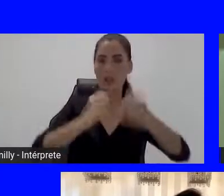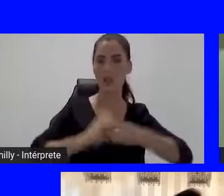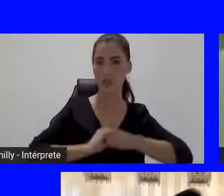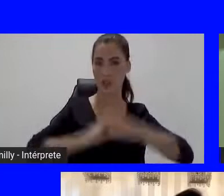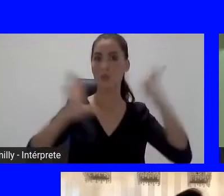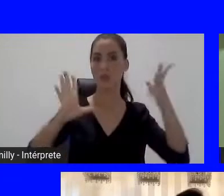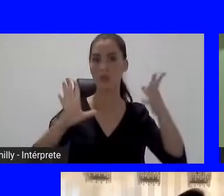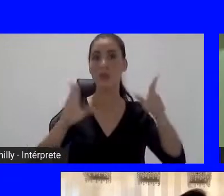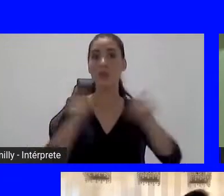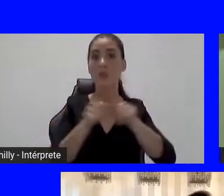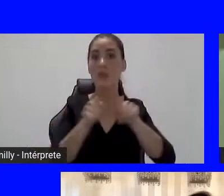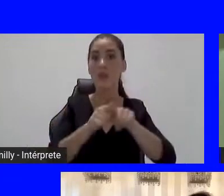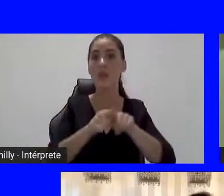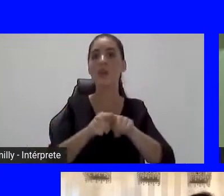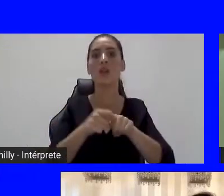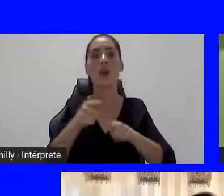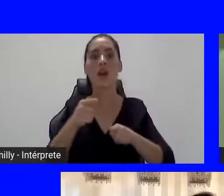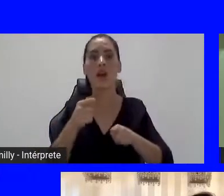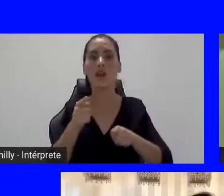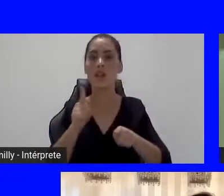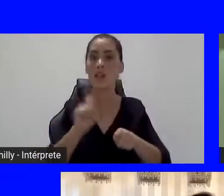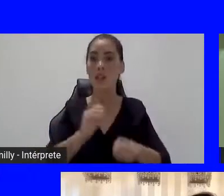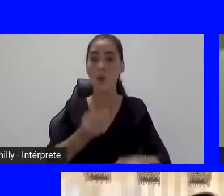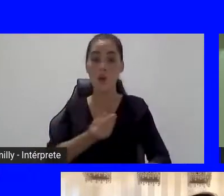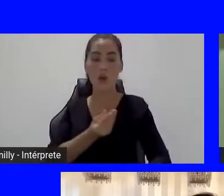anunciou que não concorrerá à reeleição.